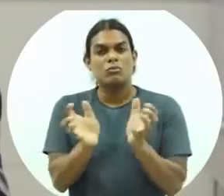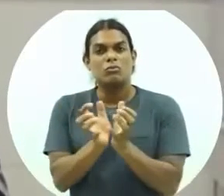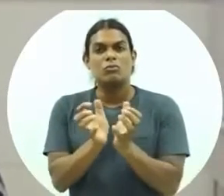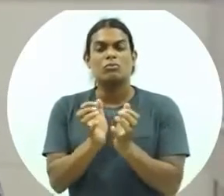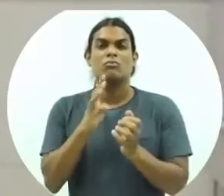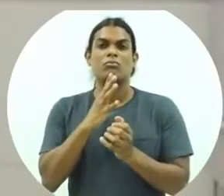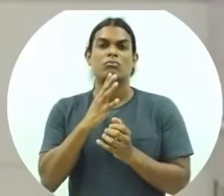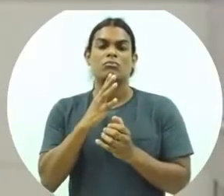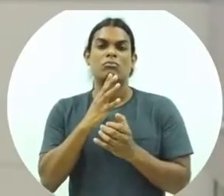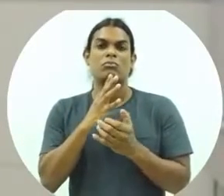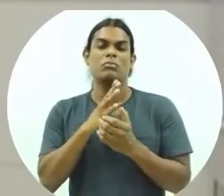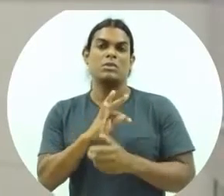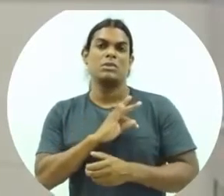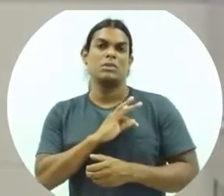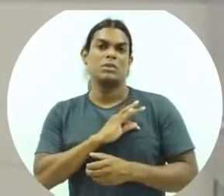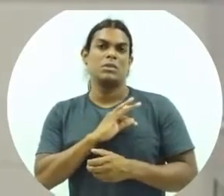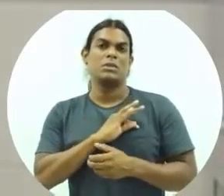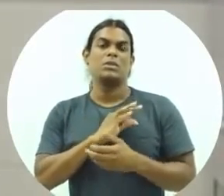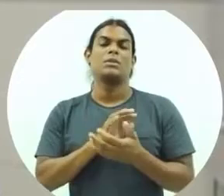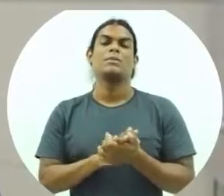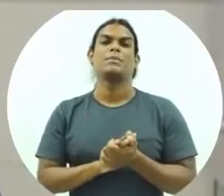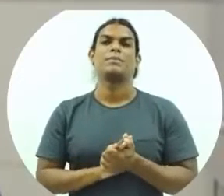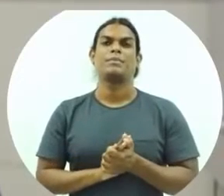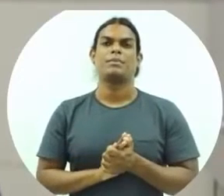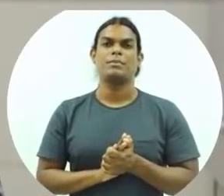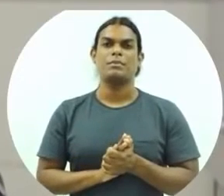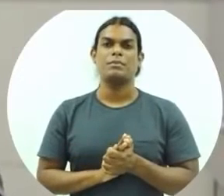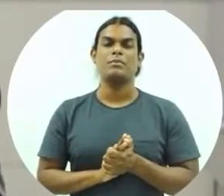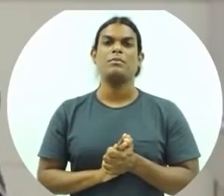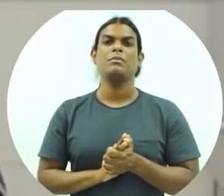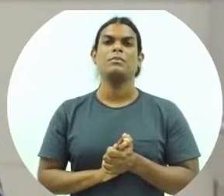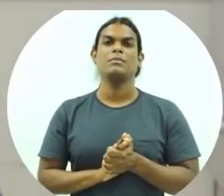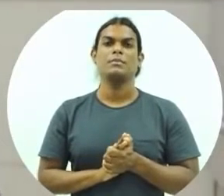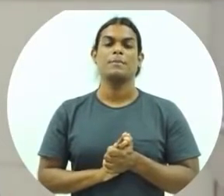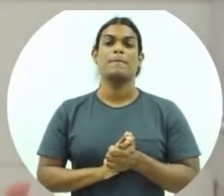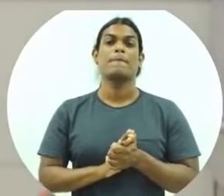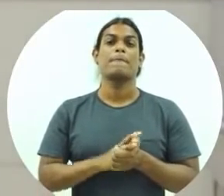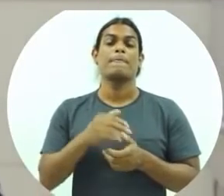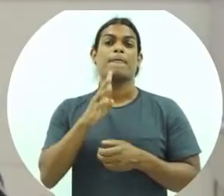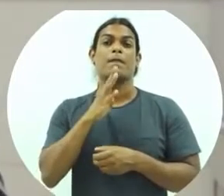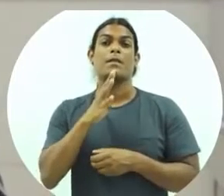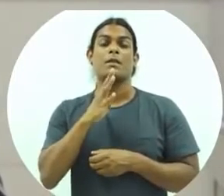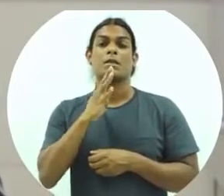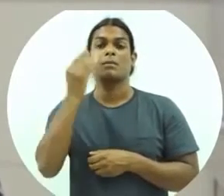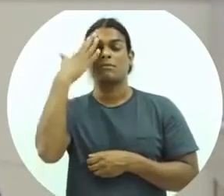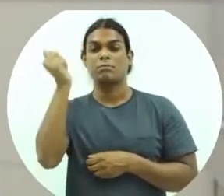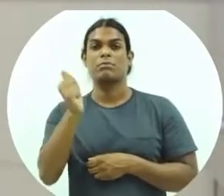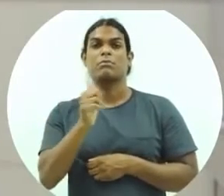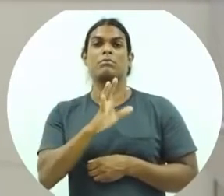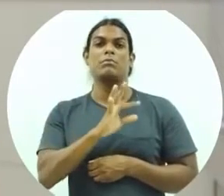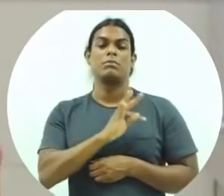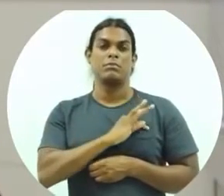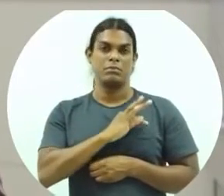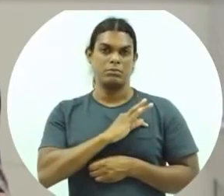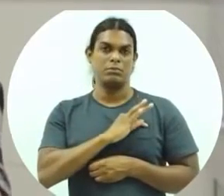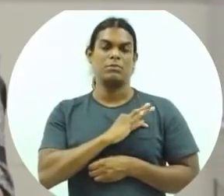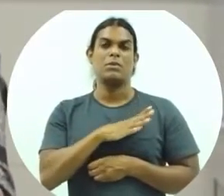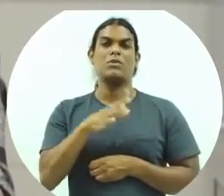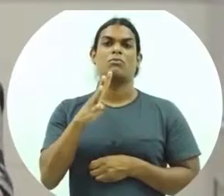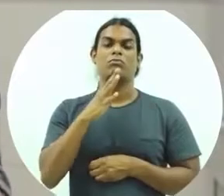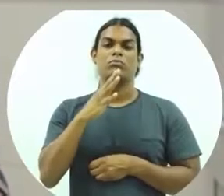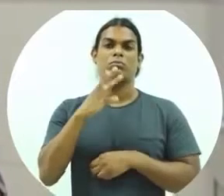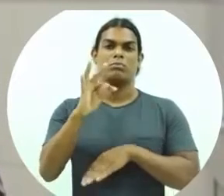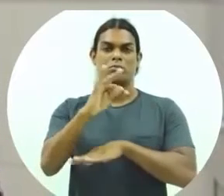de conhecimento, habilidades e atitudes. Sobre o conhecimento, é o saber a técnica. Seria um